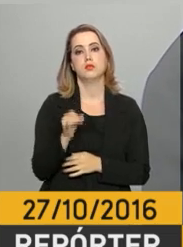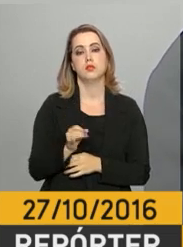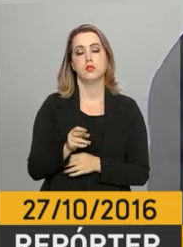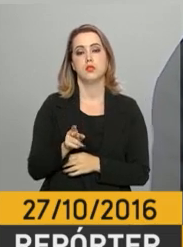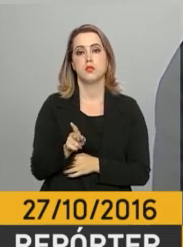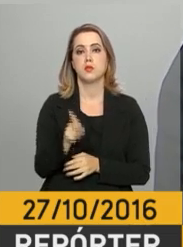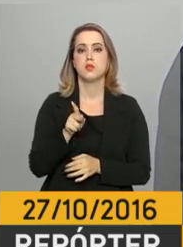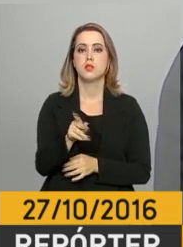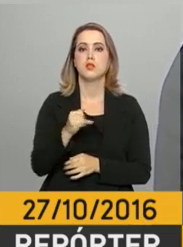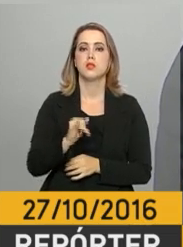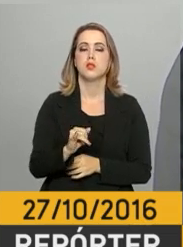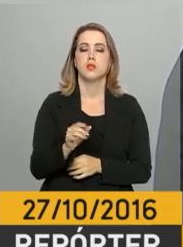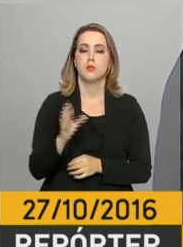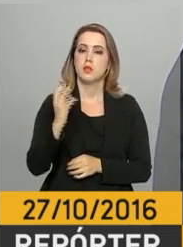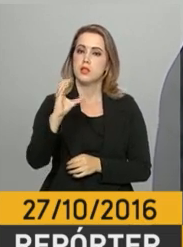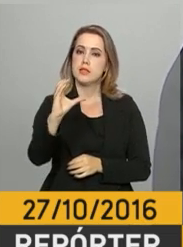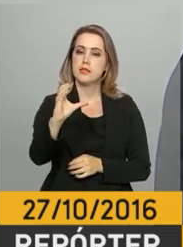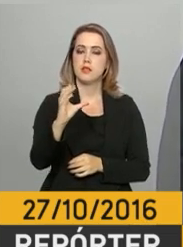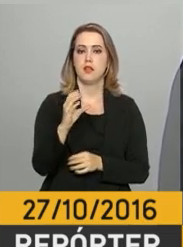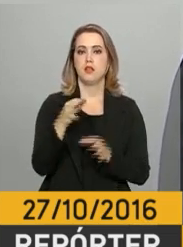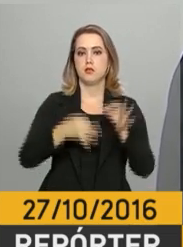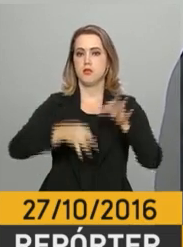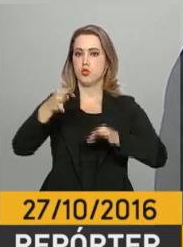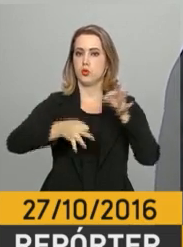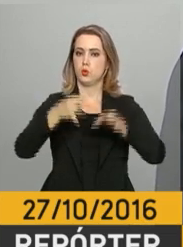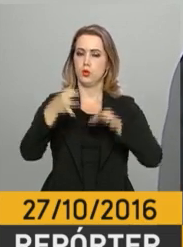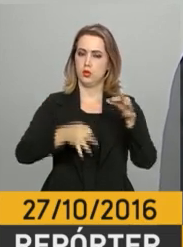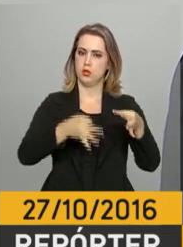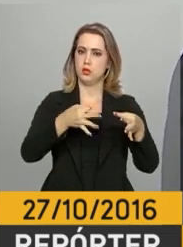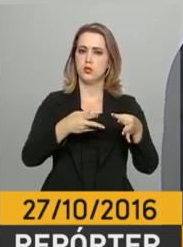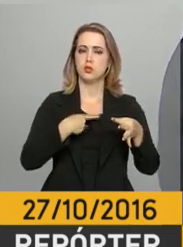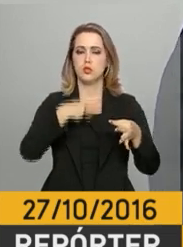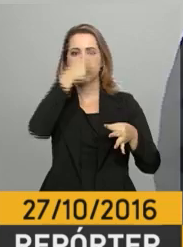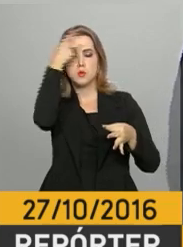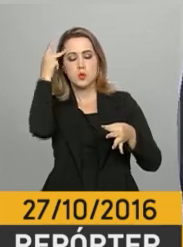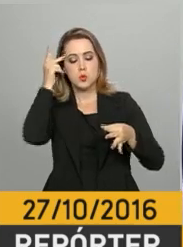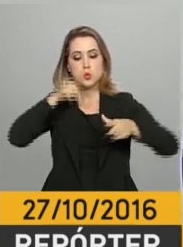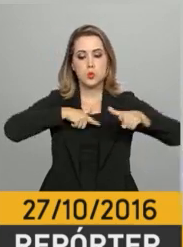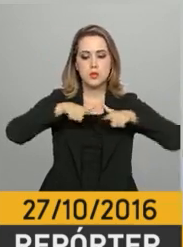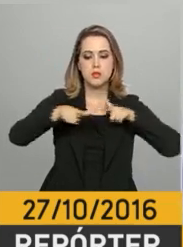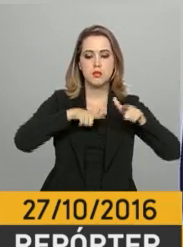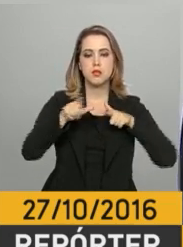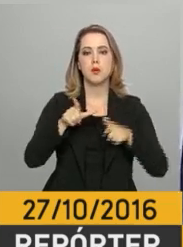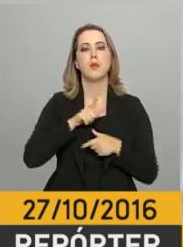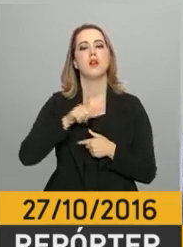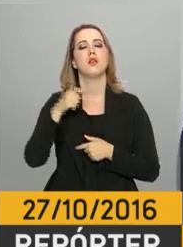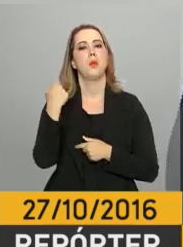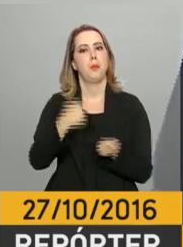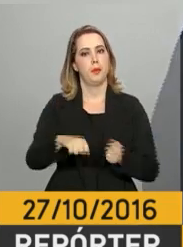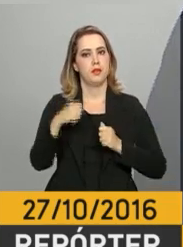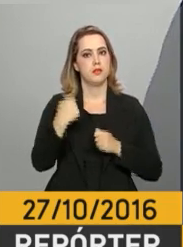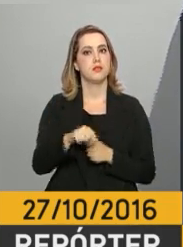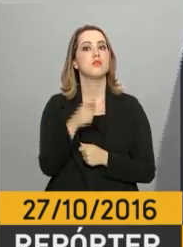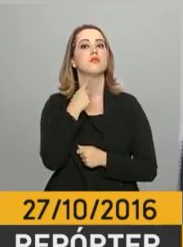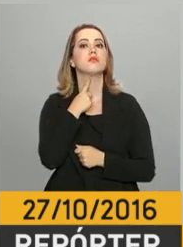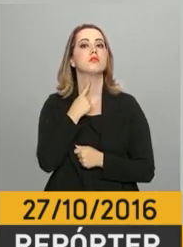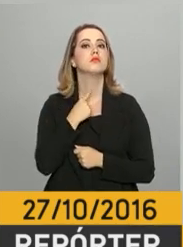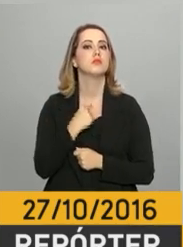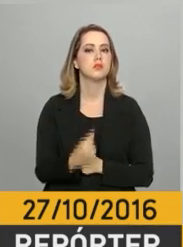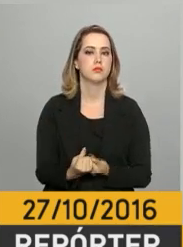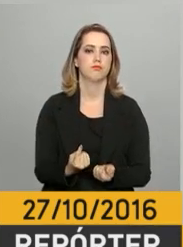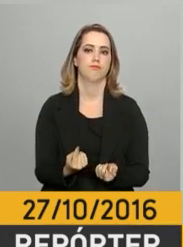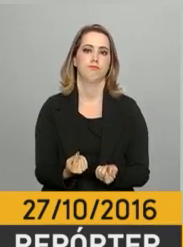dedicam ao trabalho ao Labor a Labor jurídico né Tem muita vocação age com muita